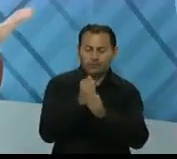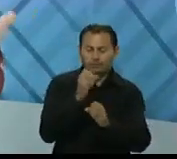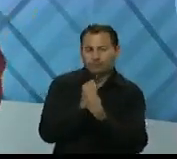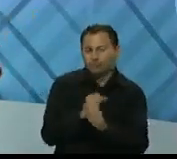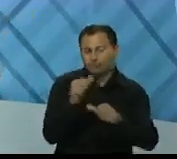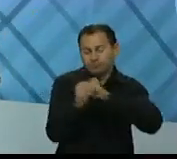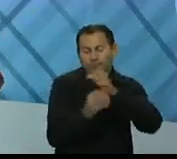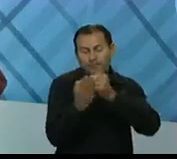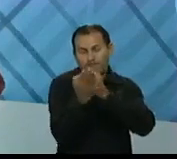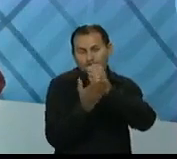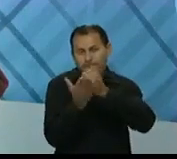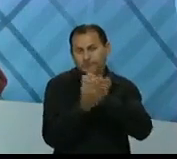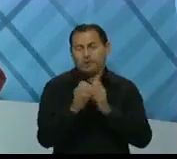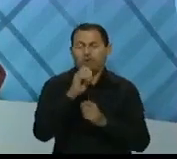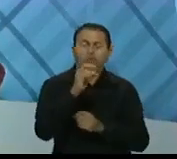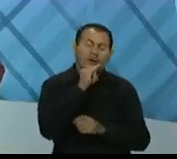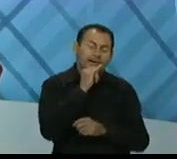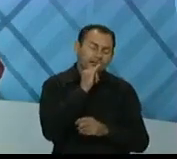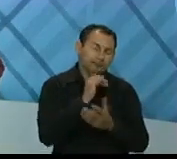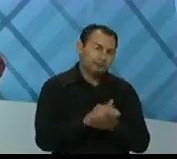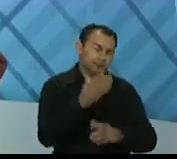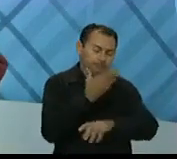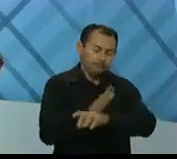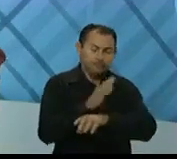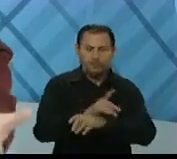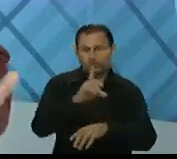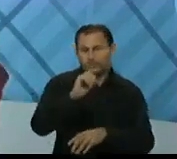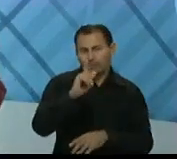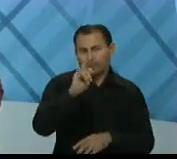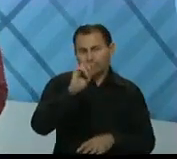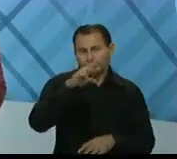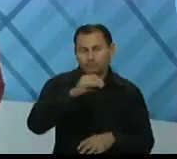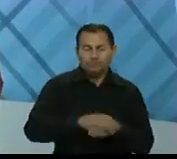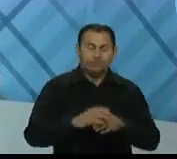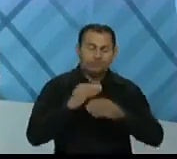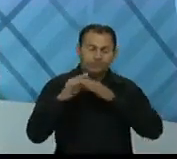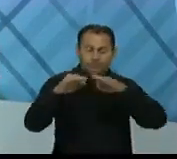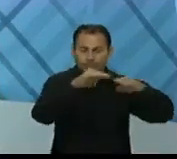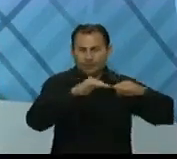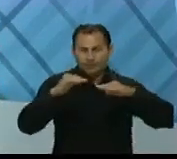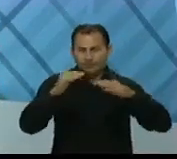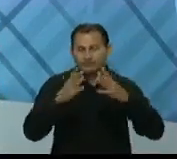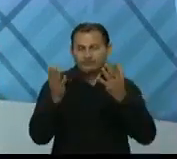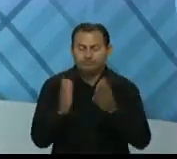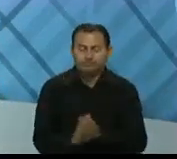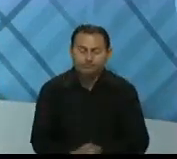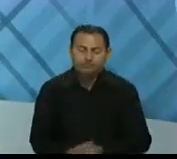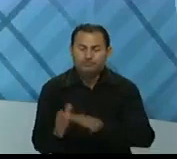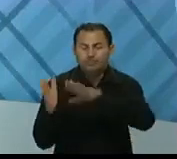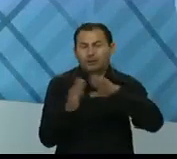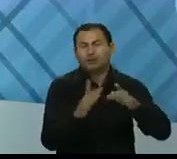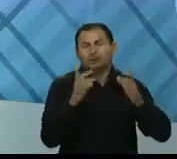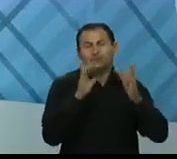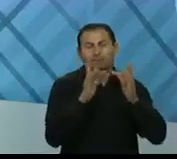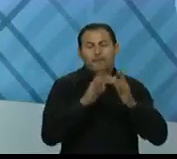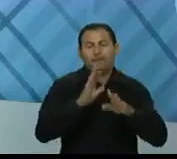com mudança de base, ou ainda aplicando o logaritmo dos dois lados da igualdade. Agora, vamos ter contato com mais uma situação